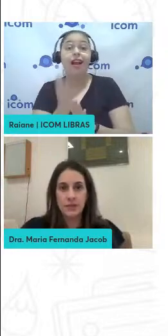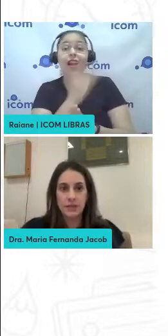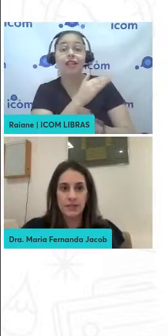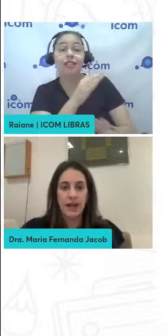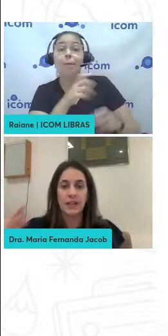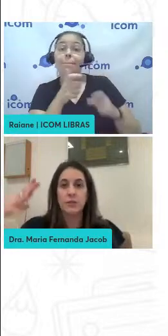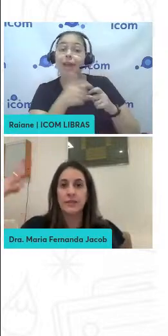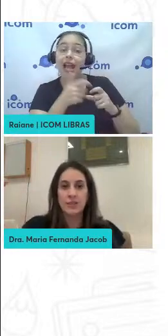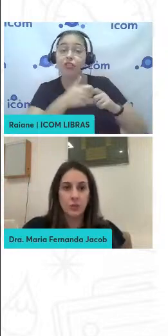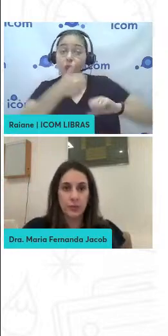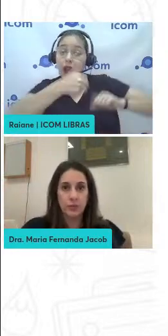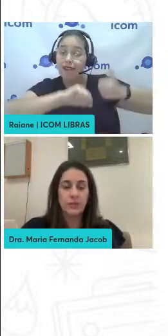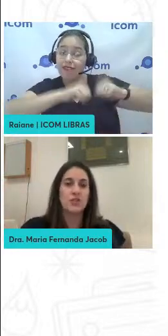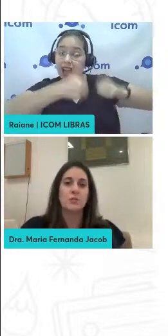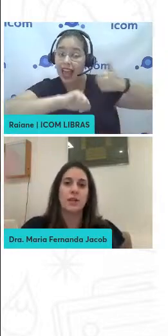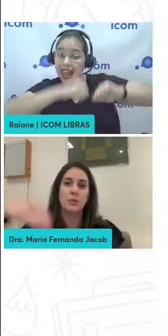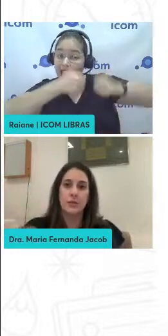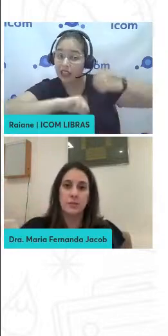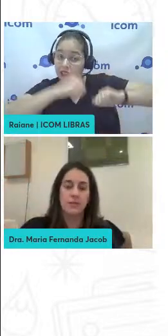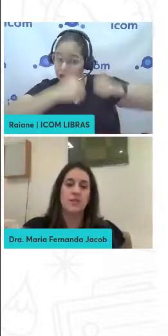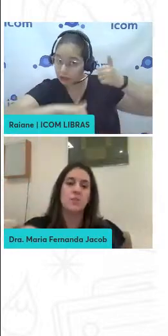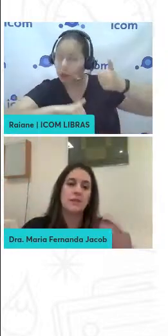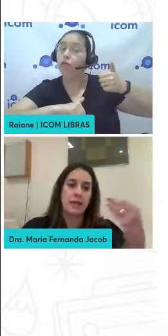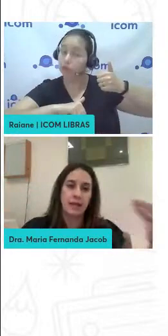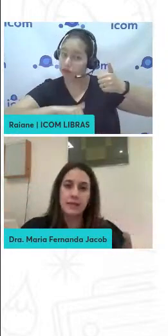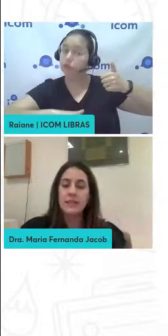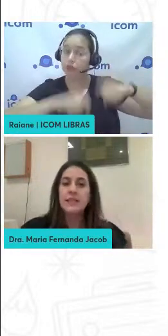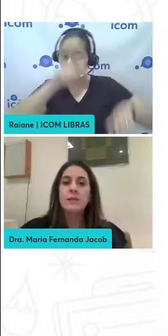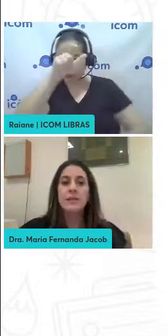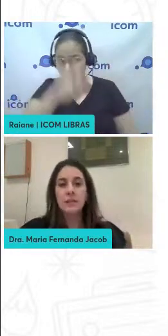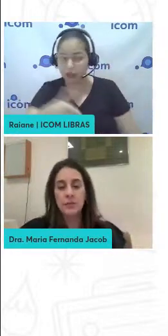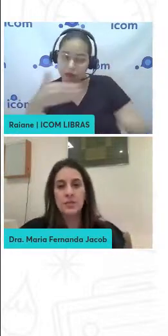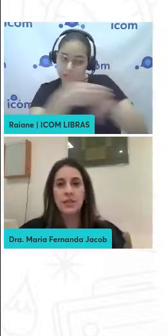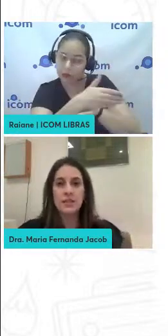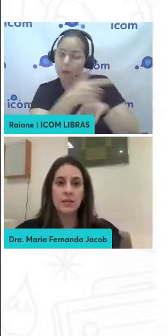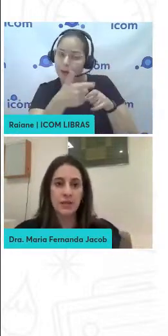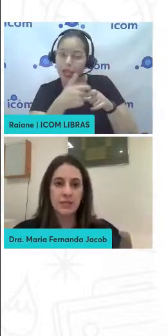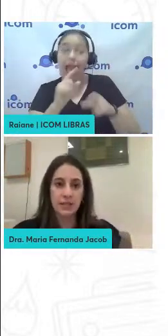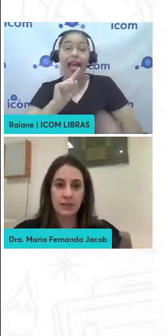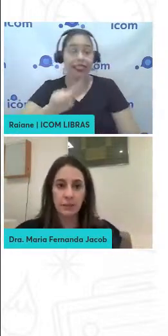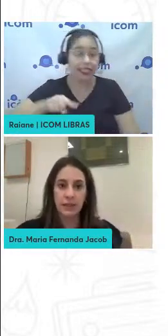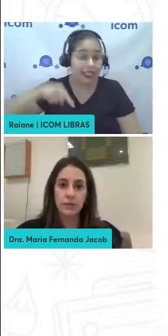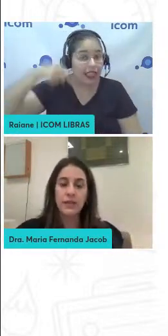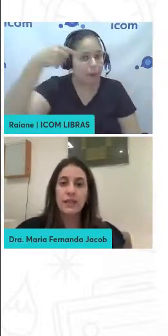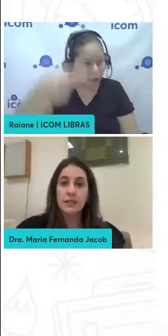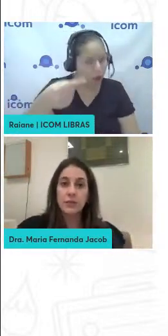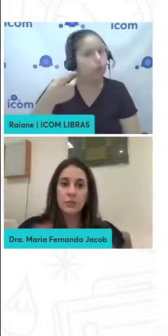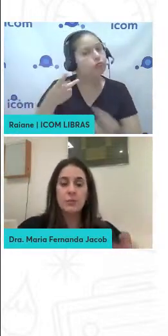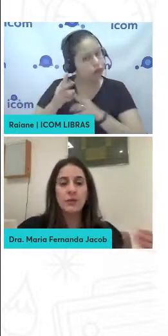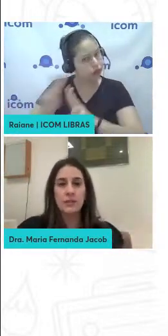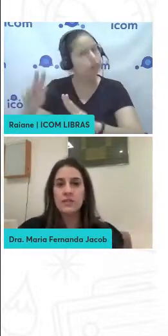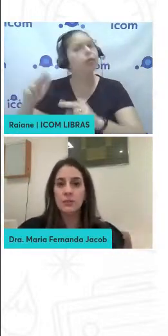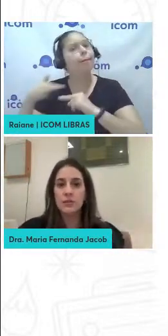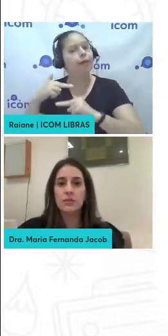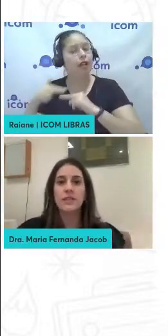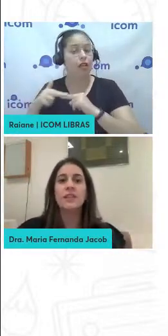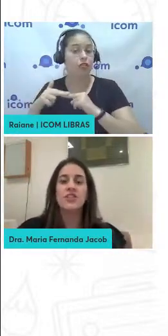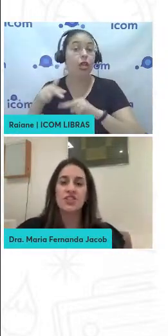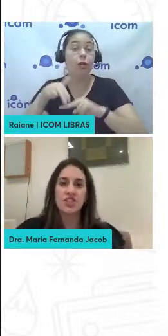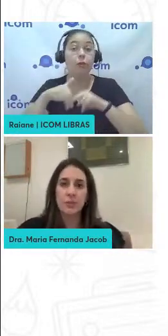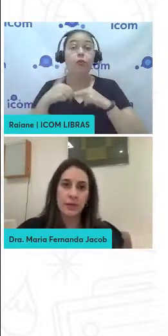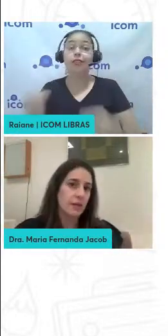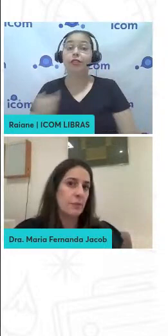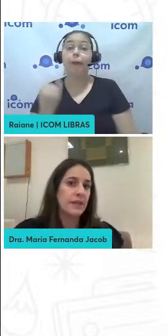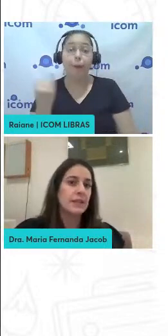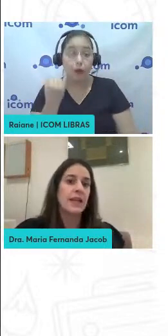adequado, especializado, ou até de um pronto atendimento para esse paciente passar, e para depois ele receber esse tratamento. Então, tem uma importância muito